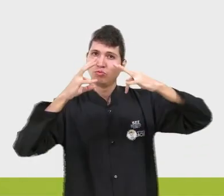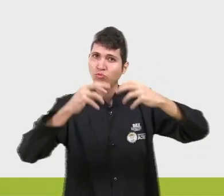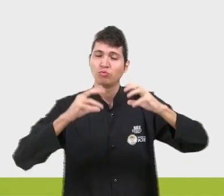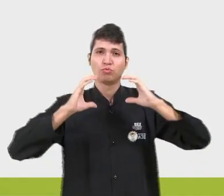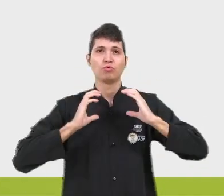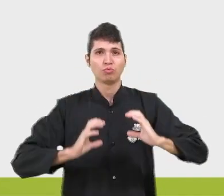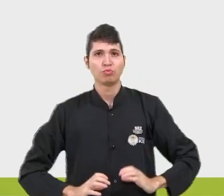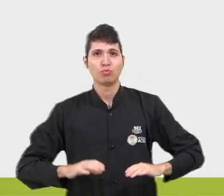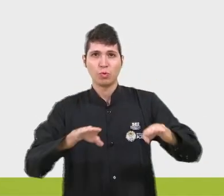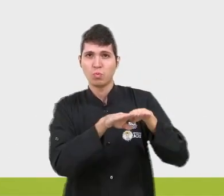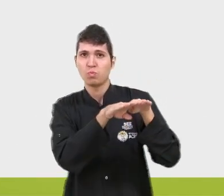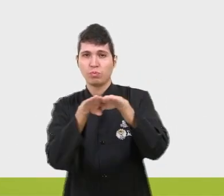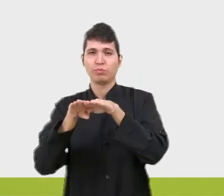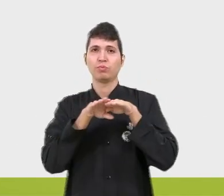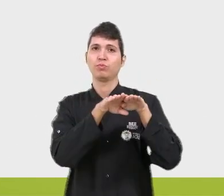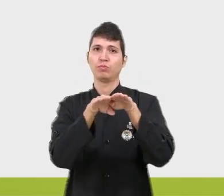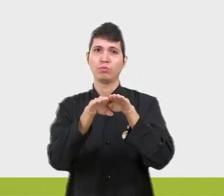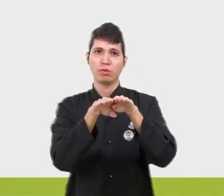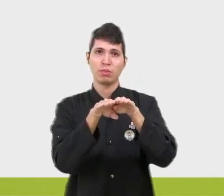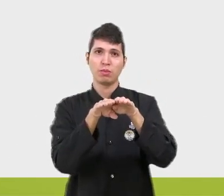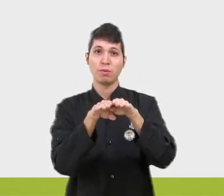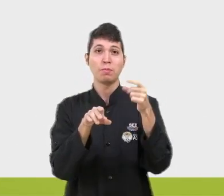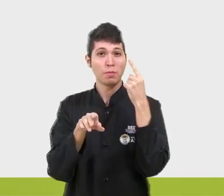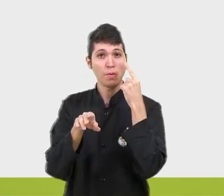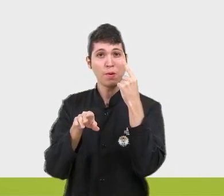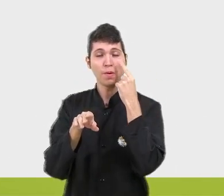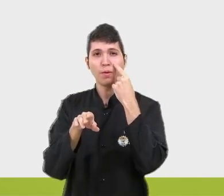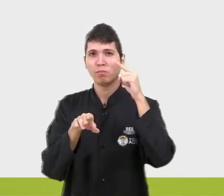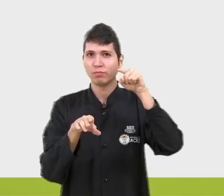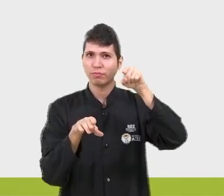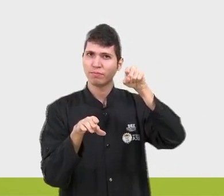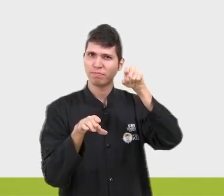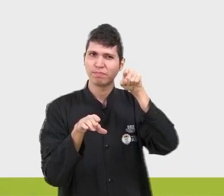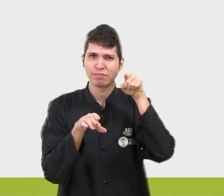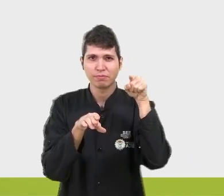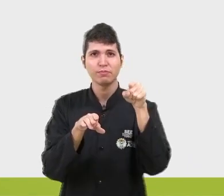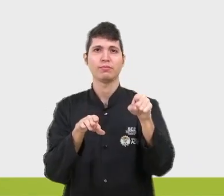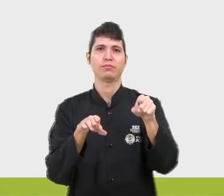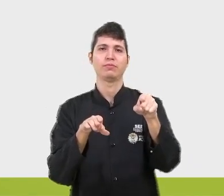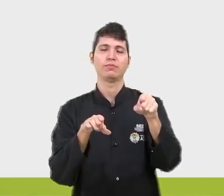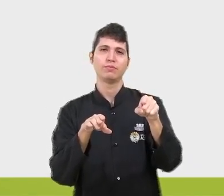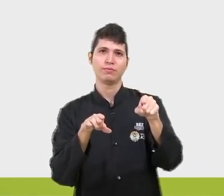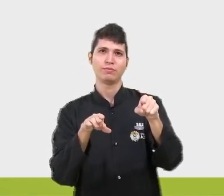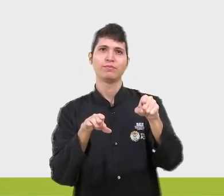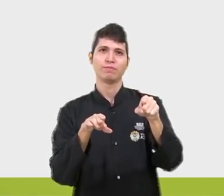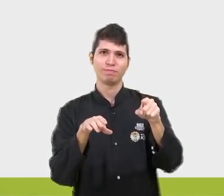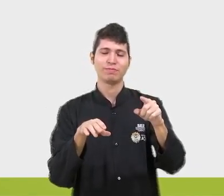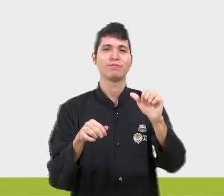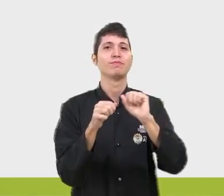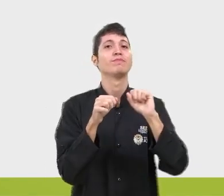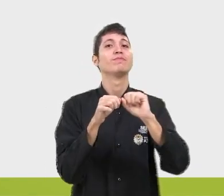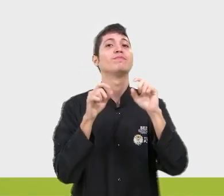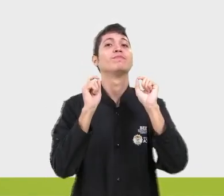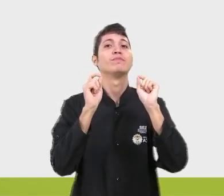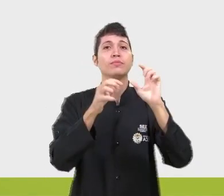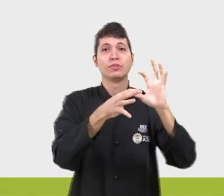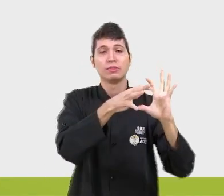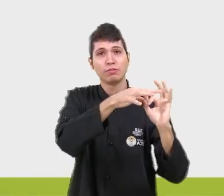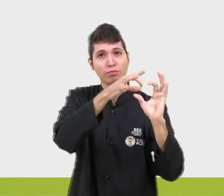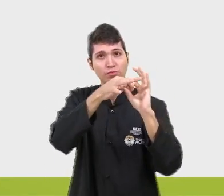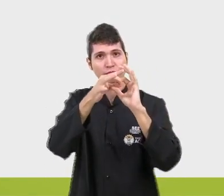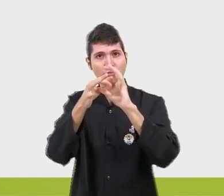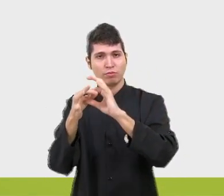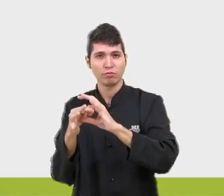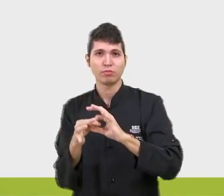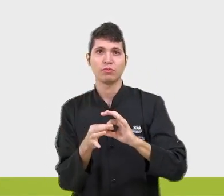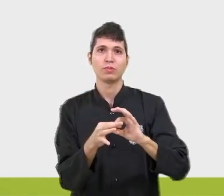à igualdade. Pontuou, olha aqui, ó. Ela fez a contextualização dela, que foi com a Constituição